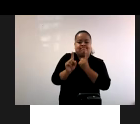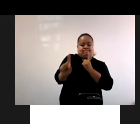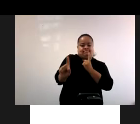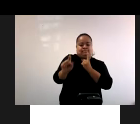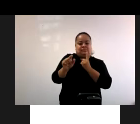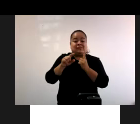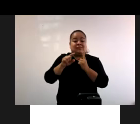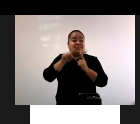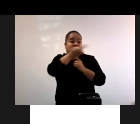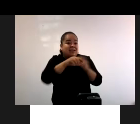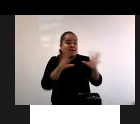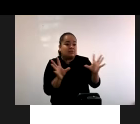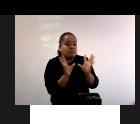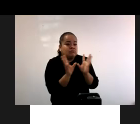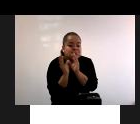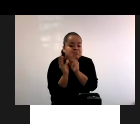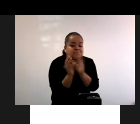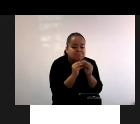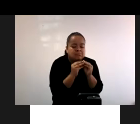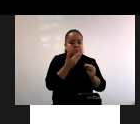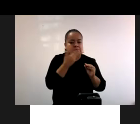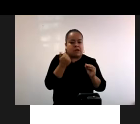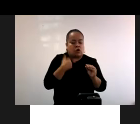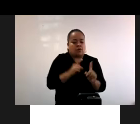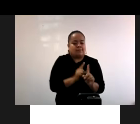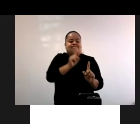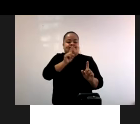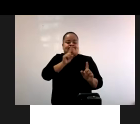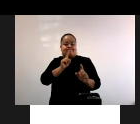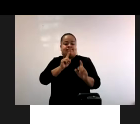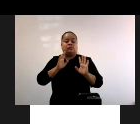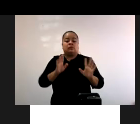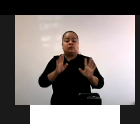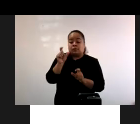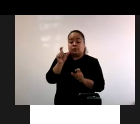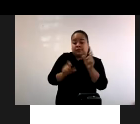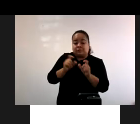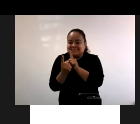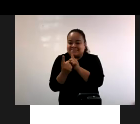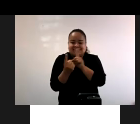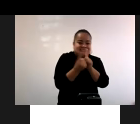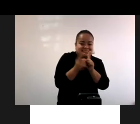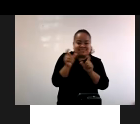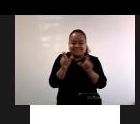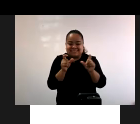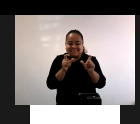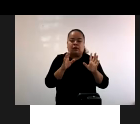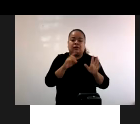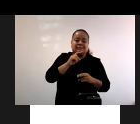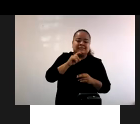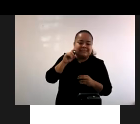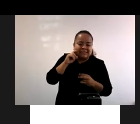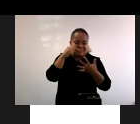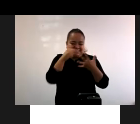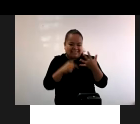ir a reuniões ou eventos. Da mesma maneira, qualquer contato próximo, incluindo contatos sexuais com uma pessoa